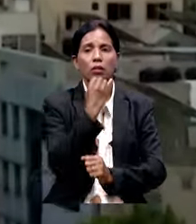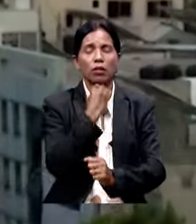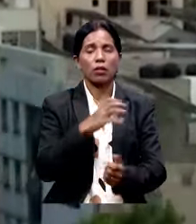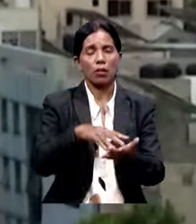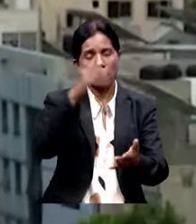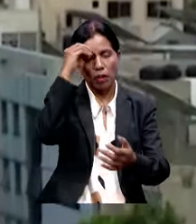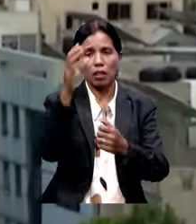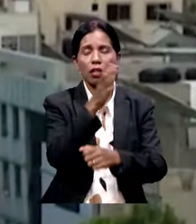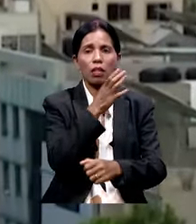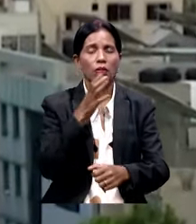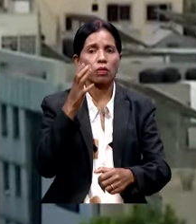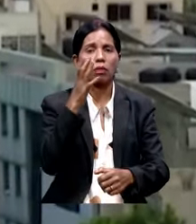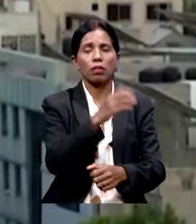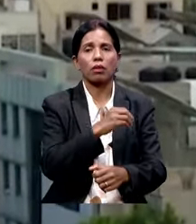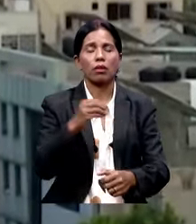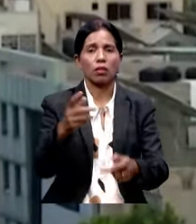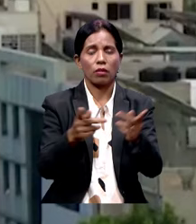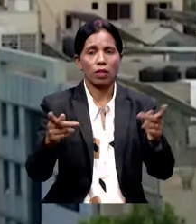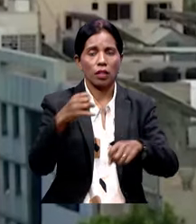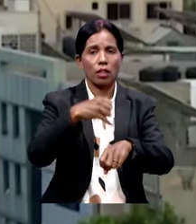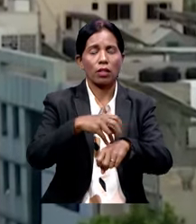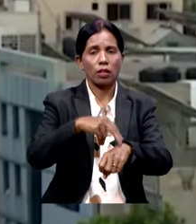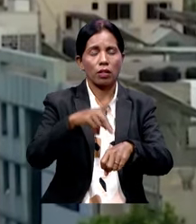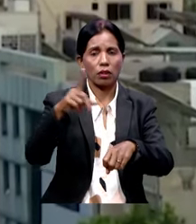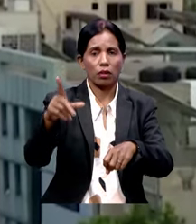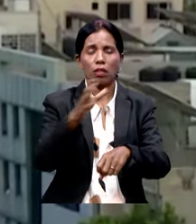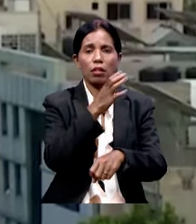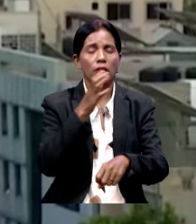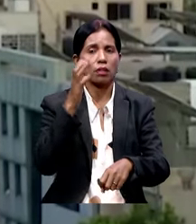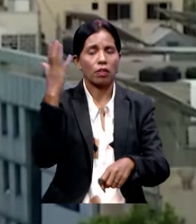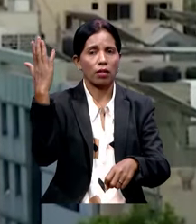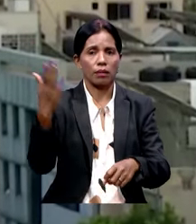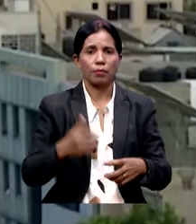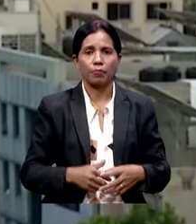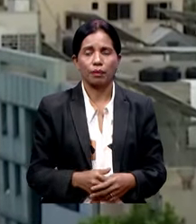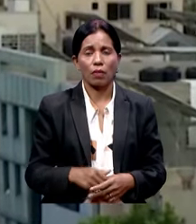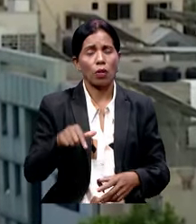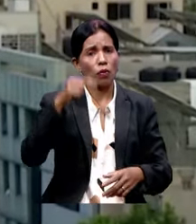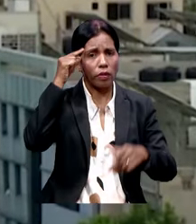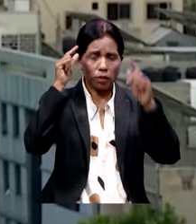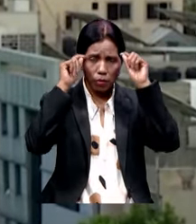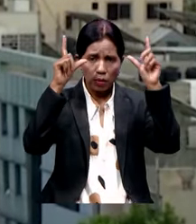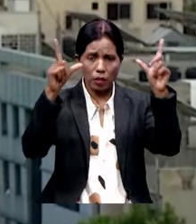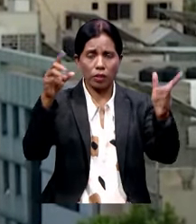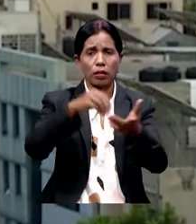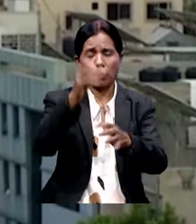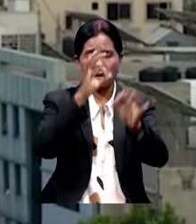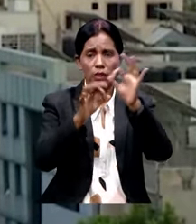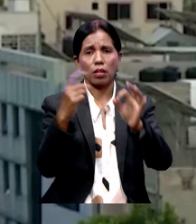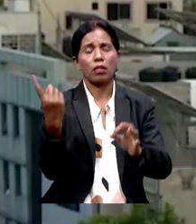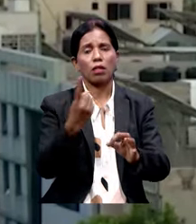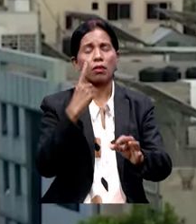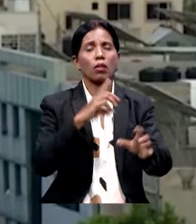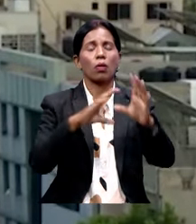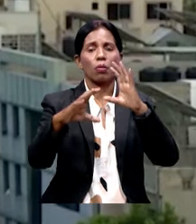no horticultura e a Centro Internacional de Formação Agrícola Arrava Seguro. O governo Timor-Leste garante que a taxa se mantém